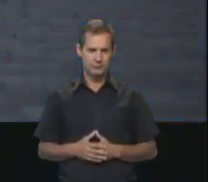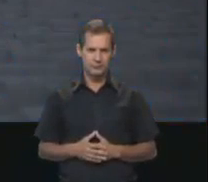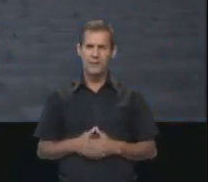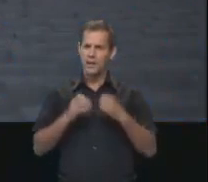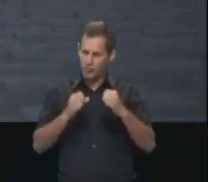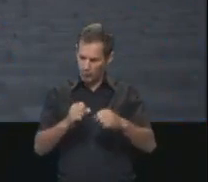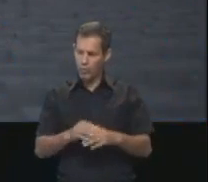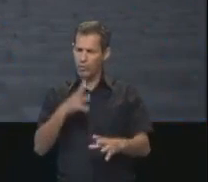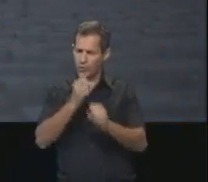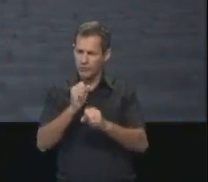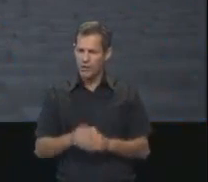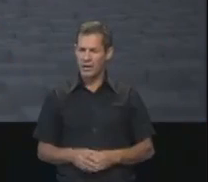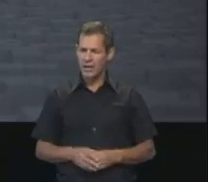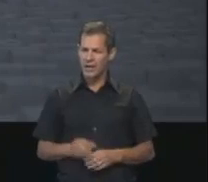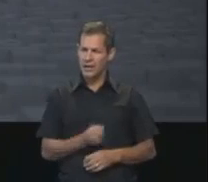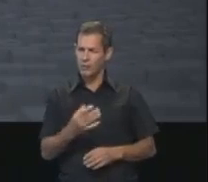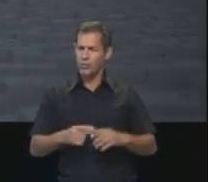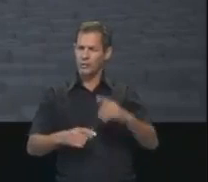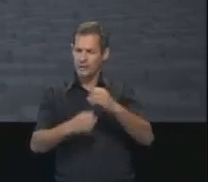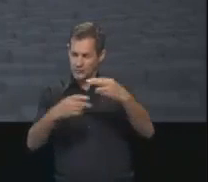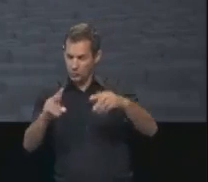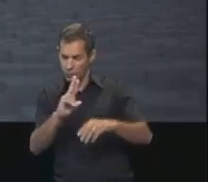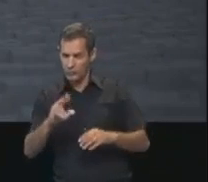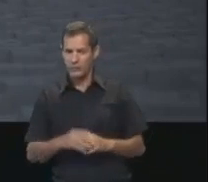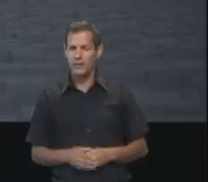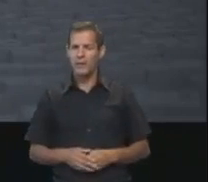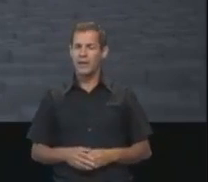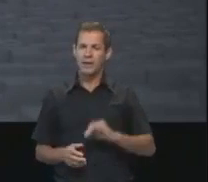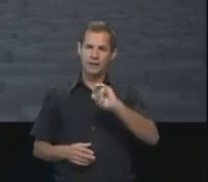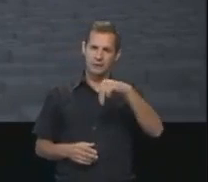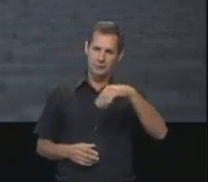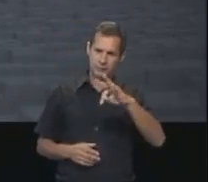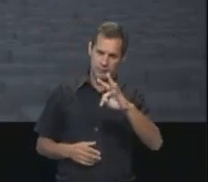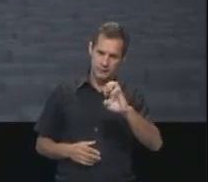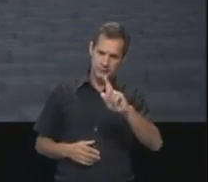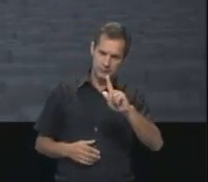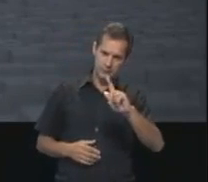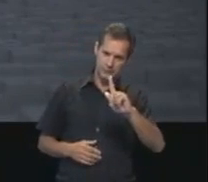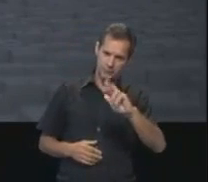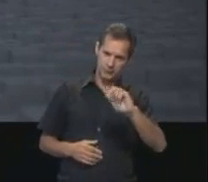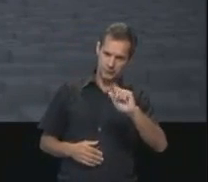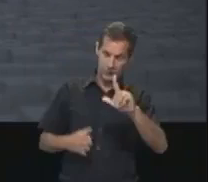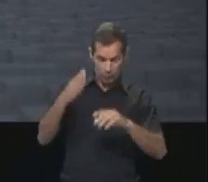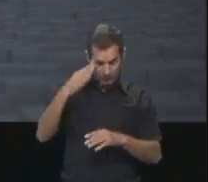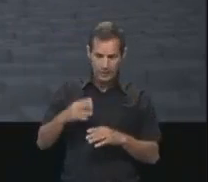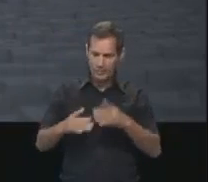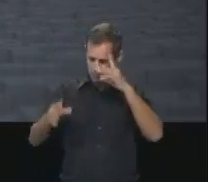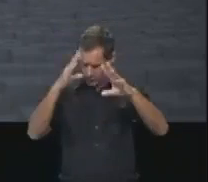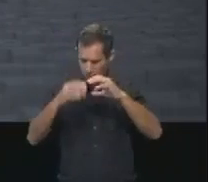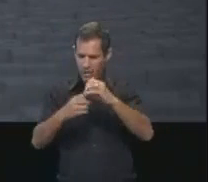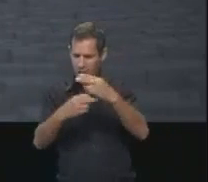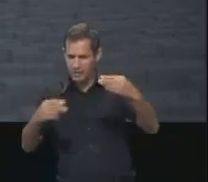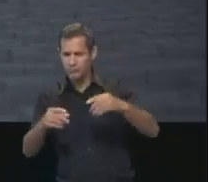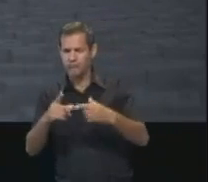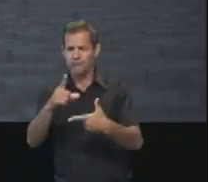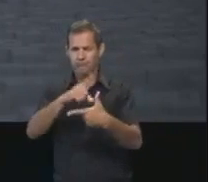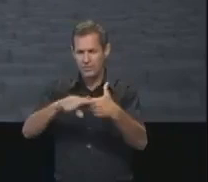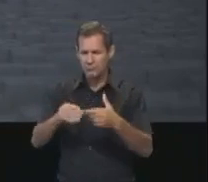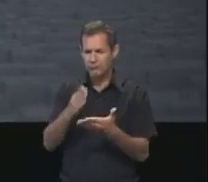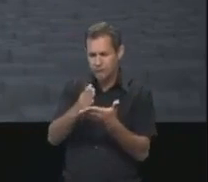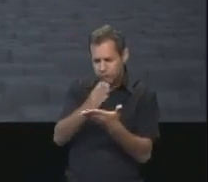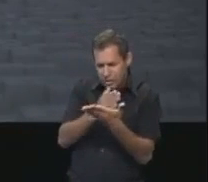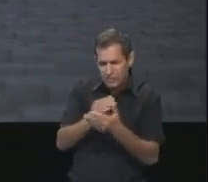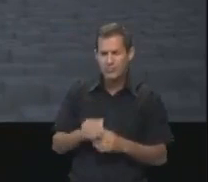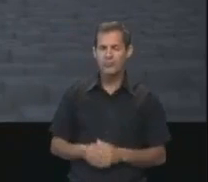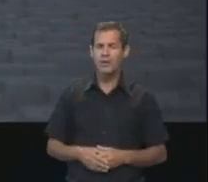É possível calcular o volume de um objeto utilizando as integrais. Para entender, precisamos imaginar o objeto dividido em